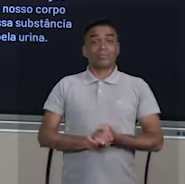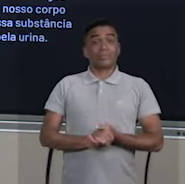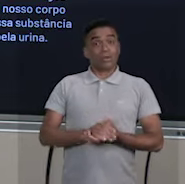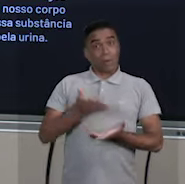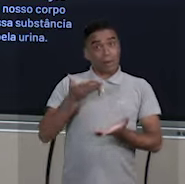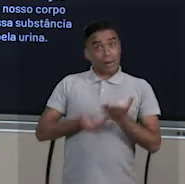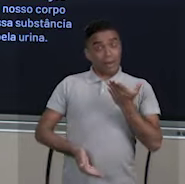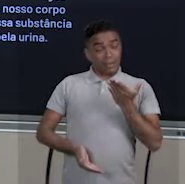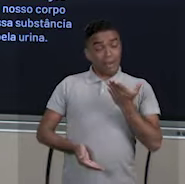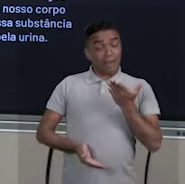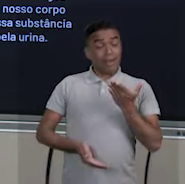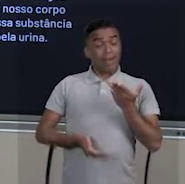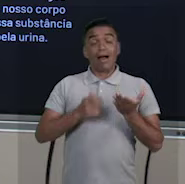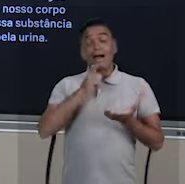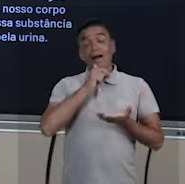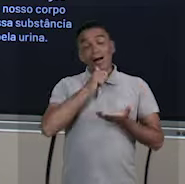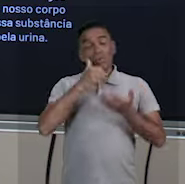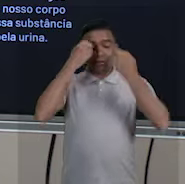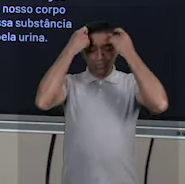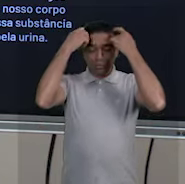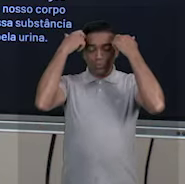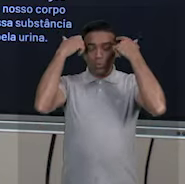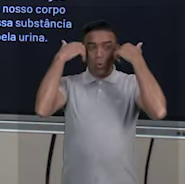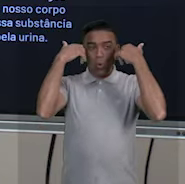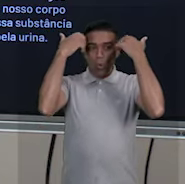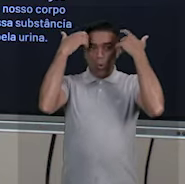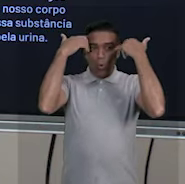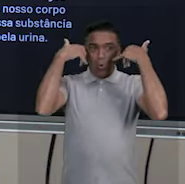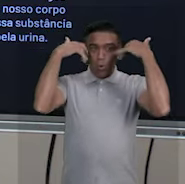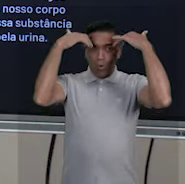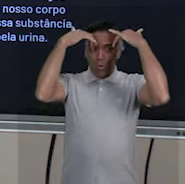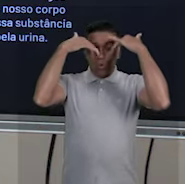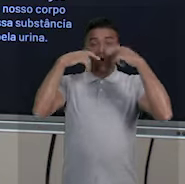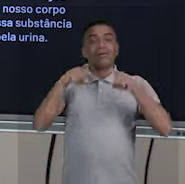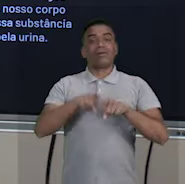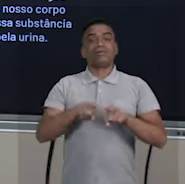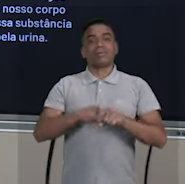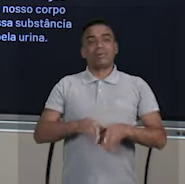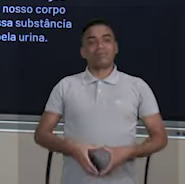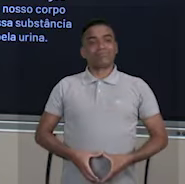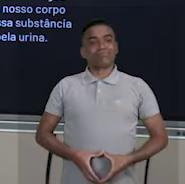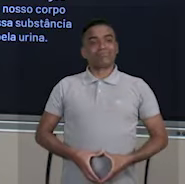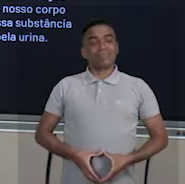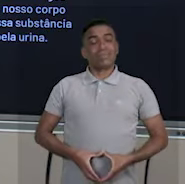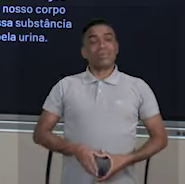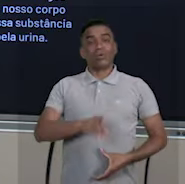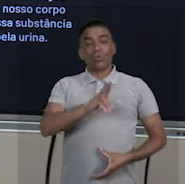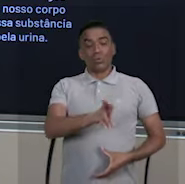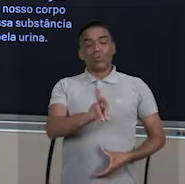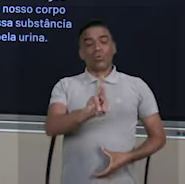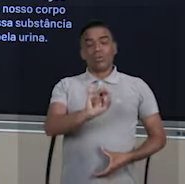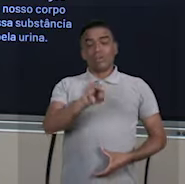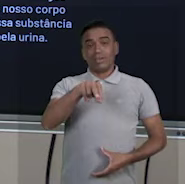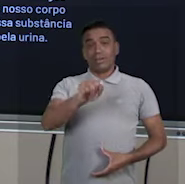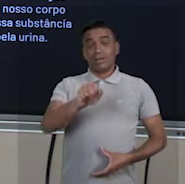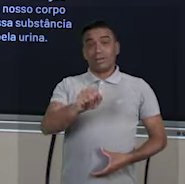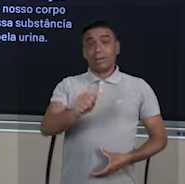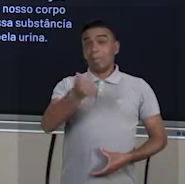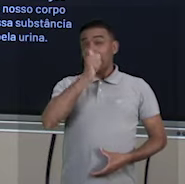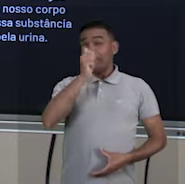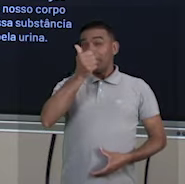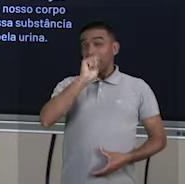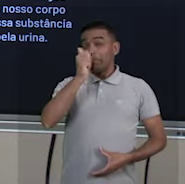meio do suor, a gente também perde água por meio da urina. Quanto mais água você bebe, melhor é. Vocês